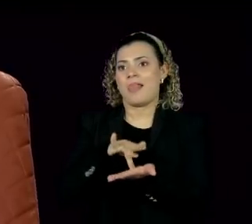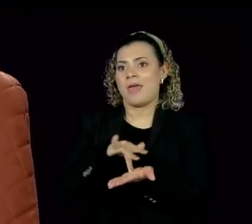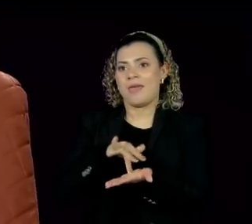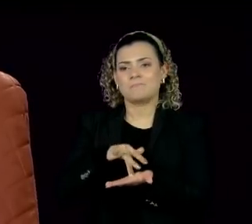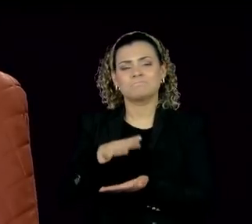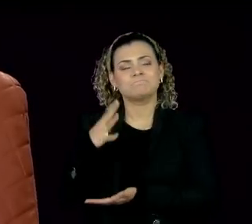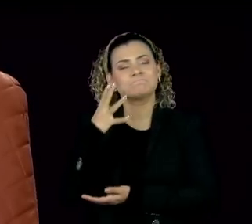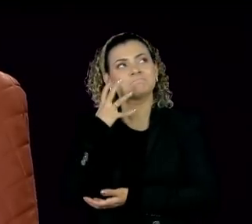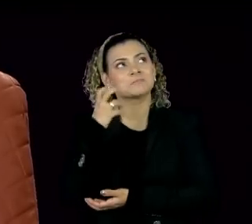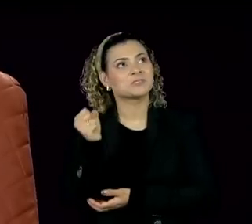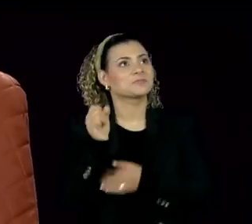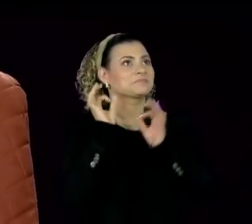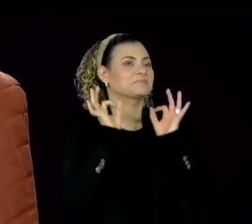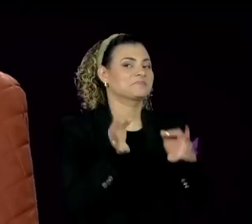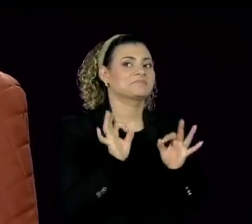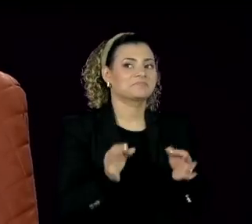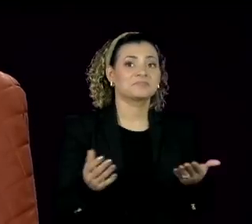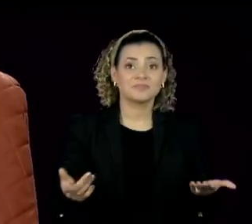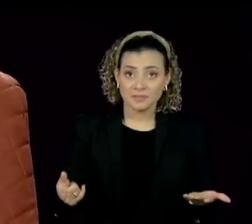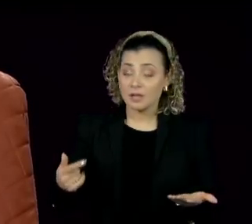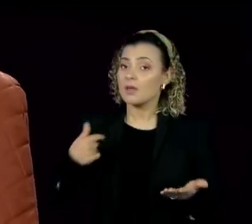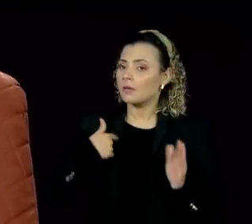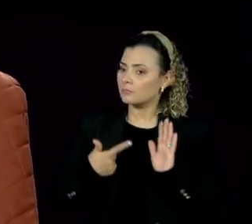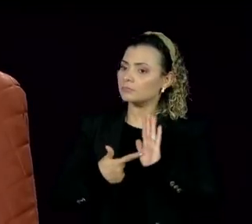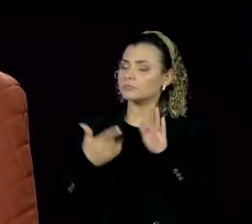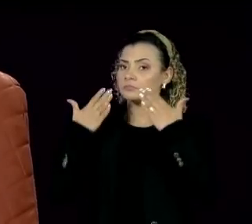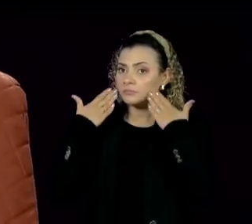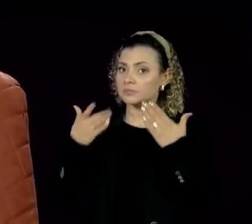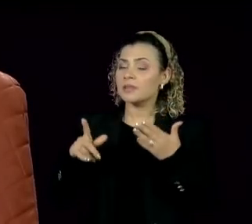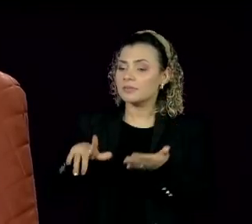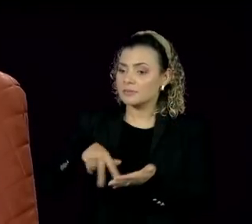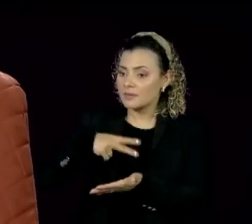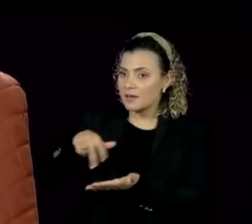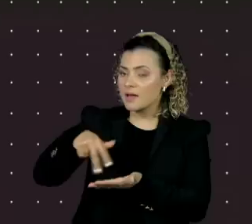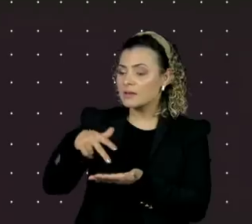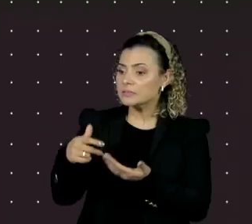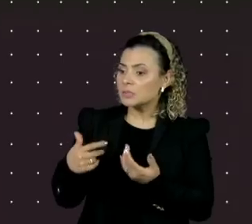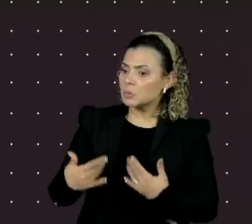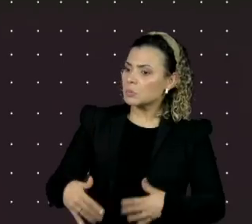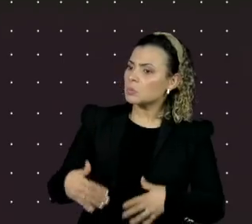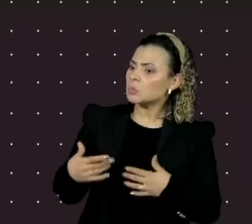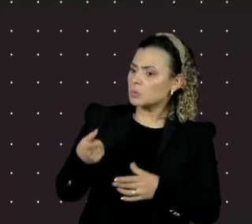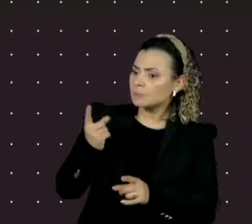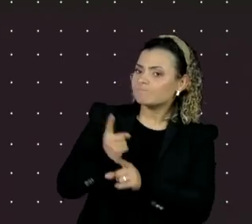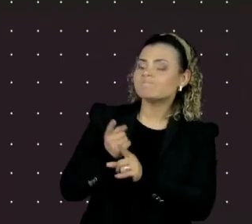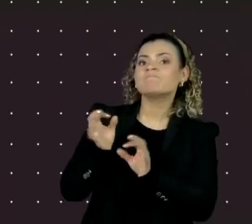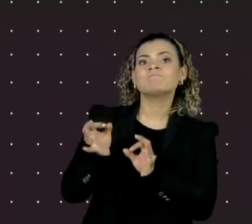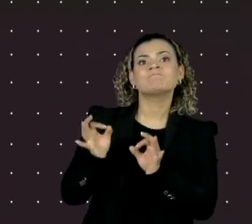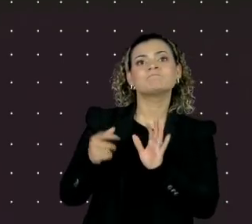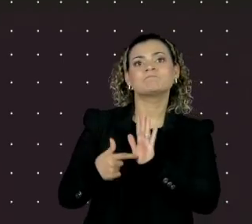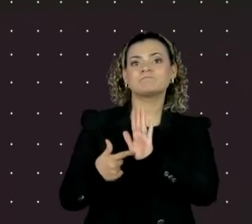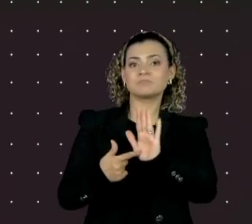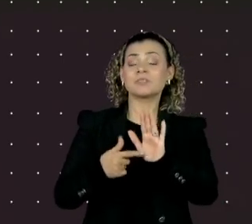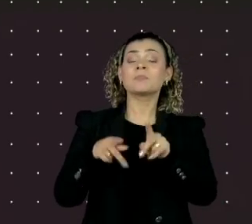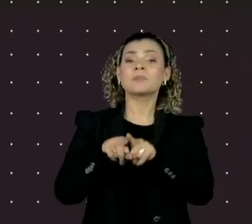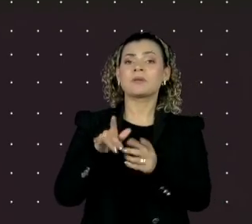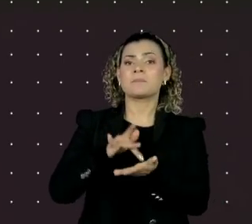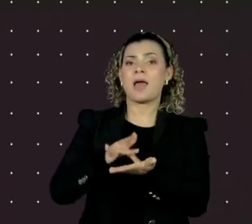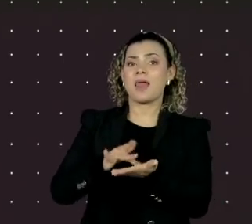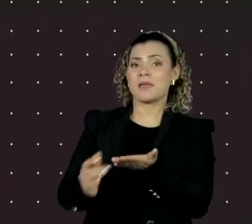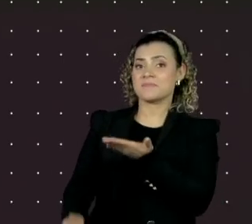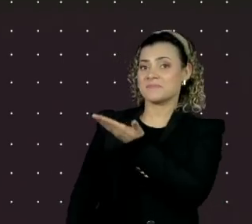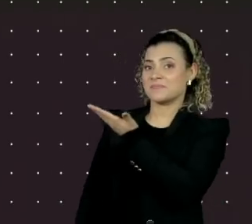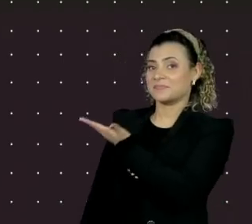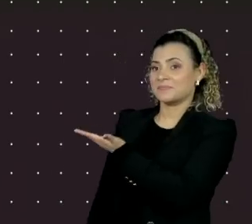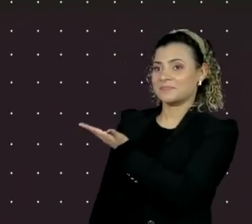balé e também revelei um certo talento para a dança e foi demais, porque o balé foi muito